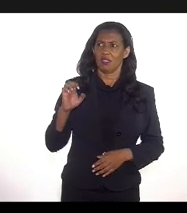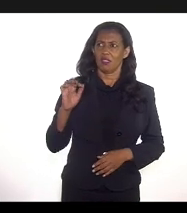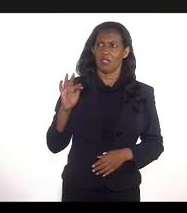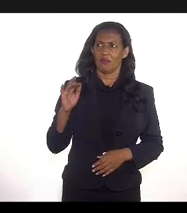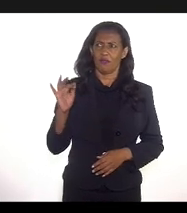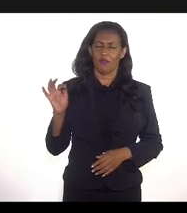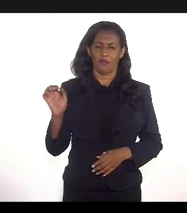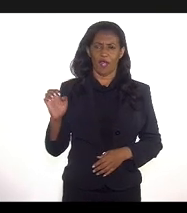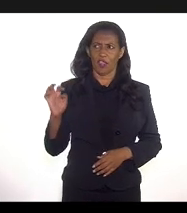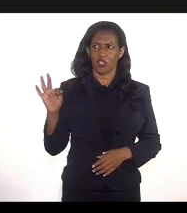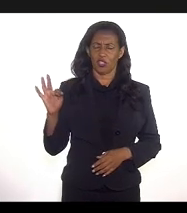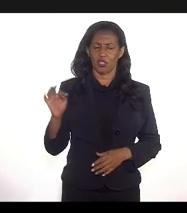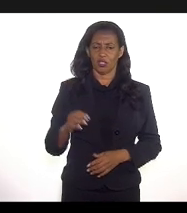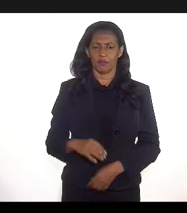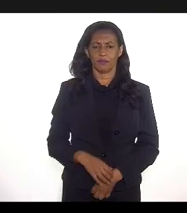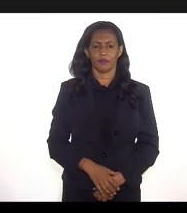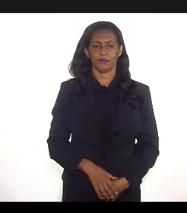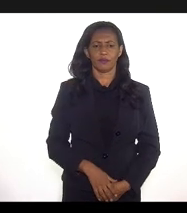gente não conseguiu contar.